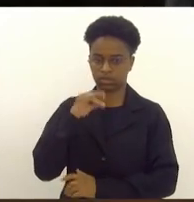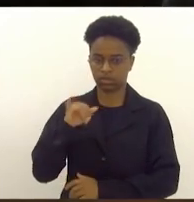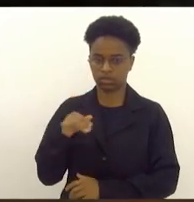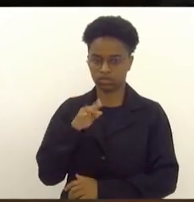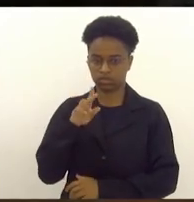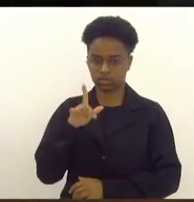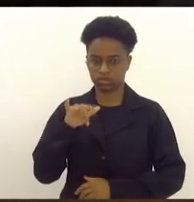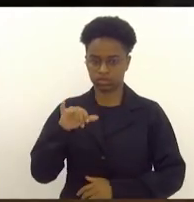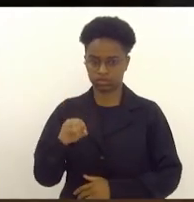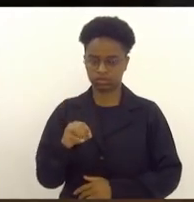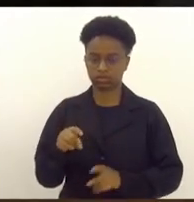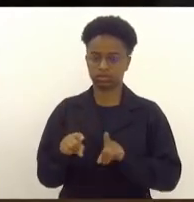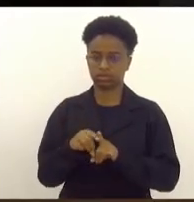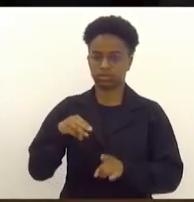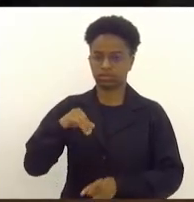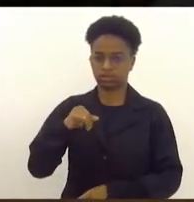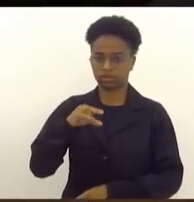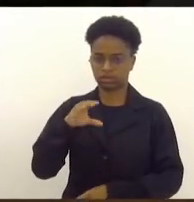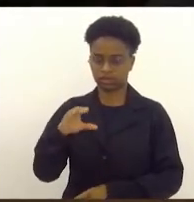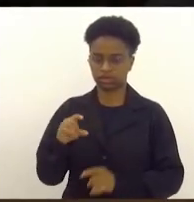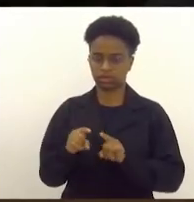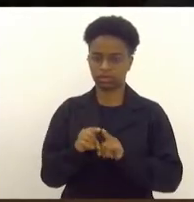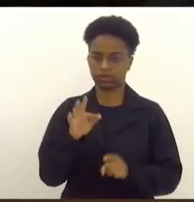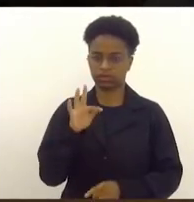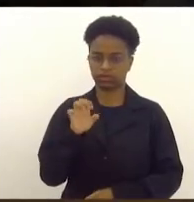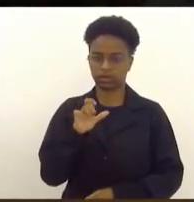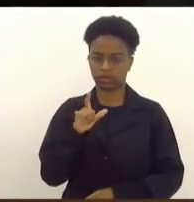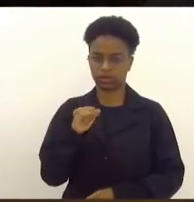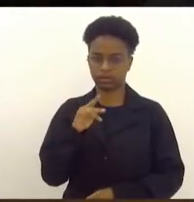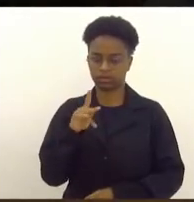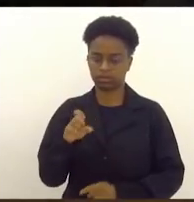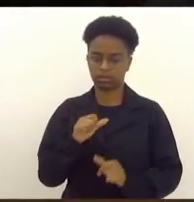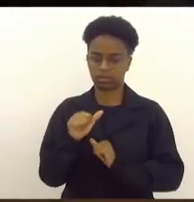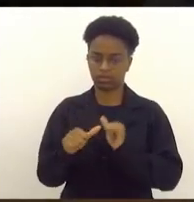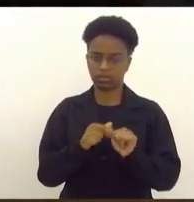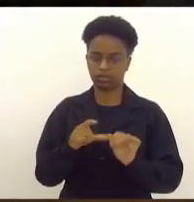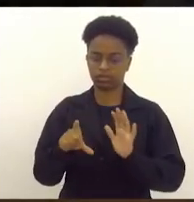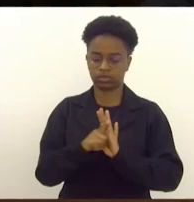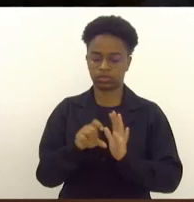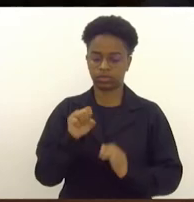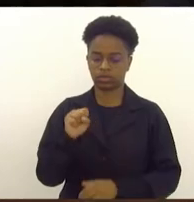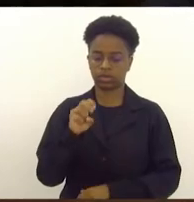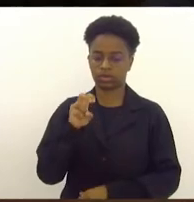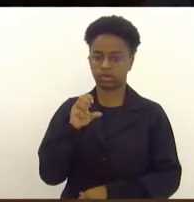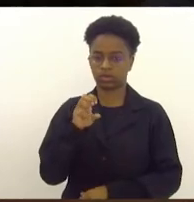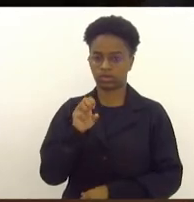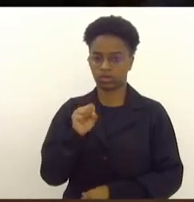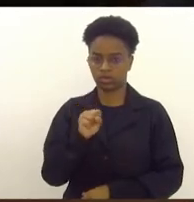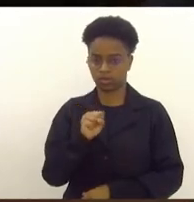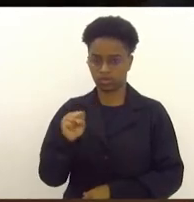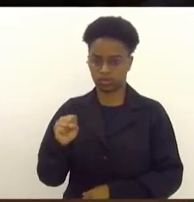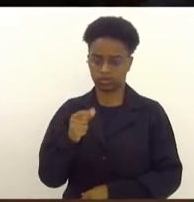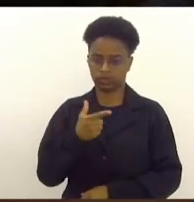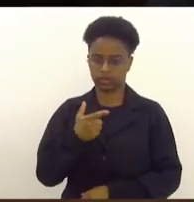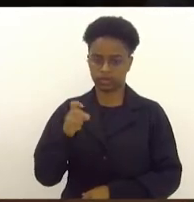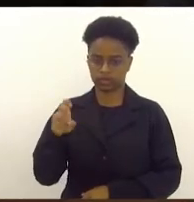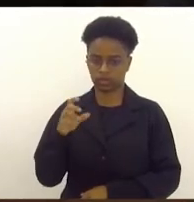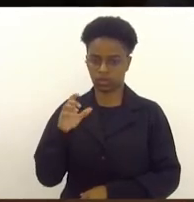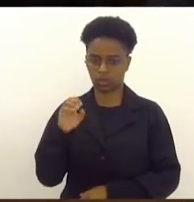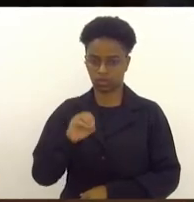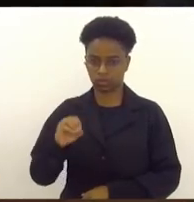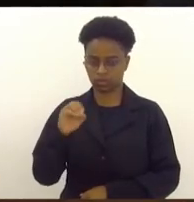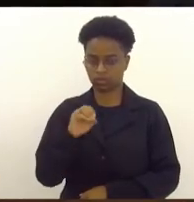Rocha Carlos Mickey e Felipe Ravi que altera a lei 8.588 de 25 de outubro de 2019